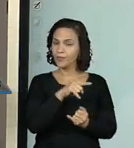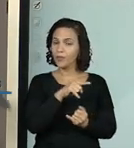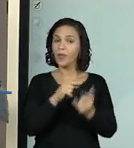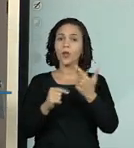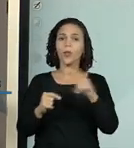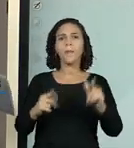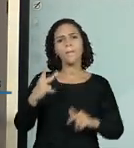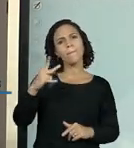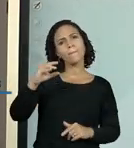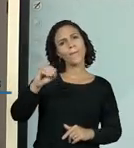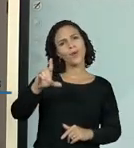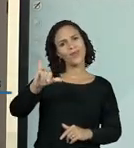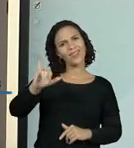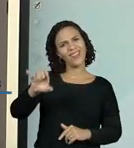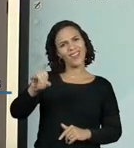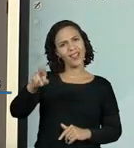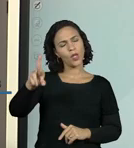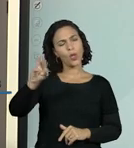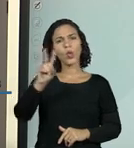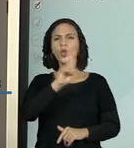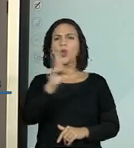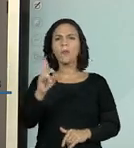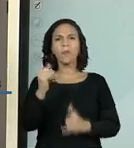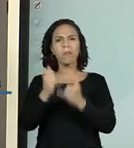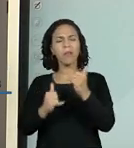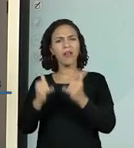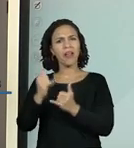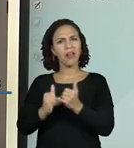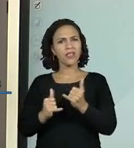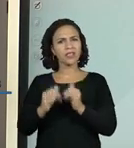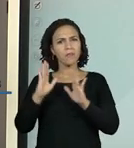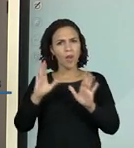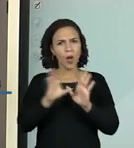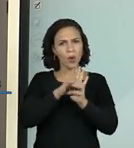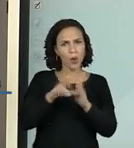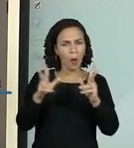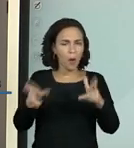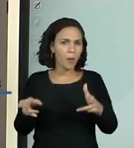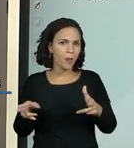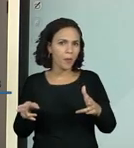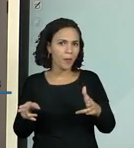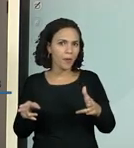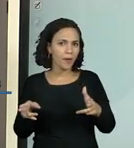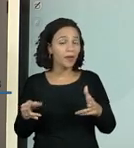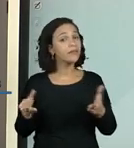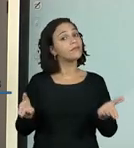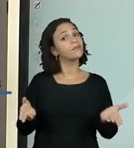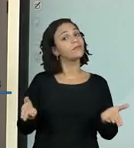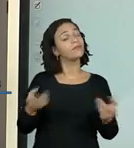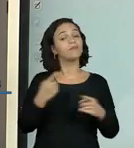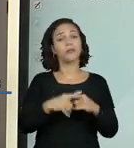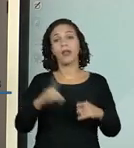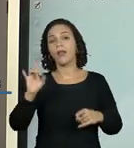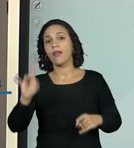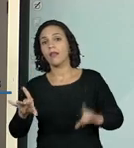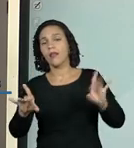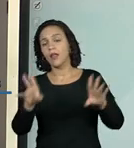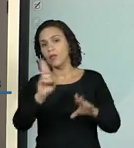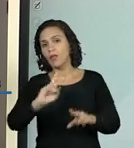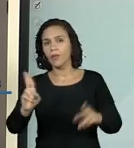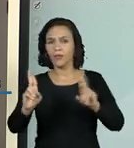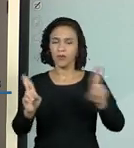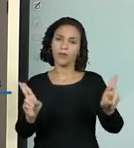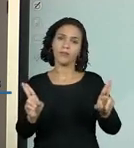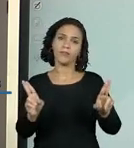e poliedro. Os nomes são parecidos. Será que são a mesma coisa? Porque cada coisa tem que ter o seu nome específico, né? Senão teria o